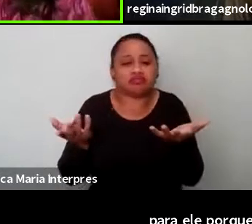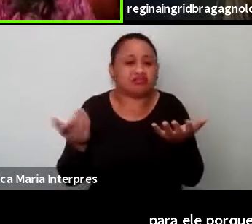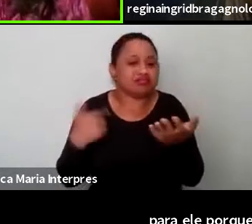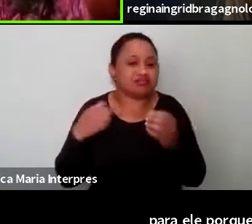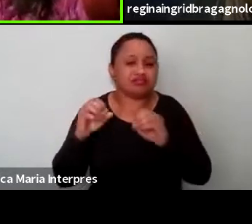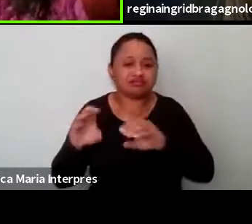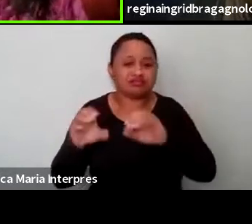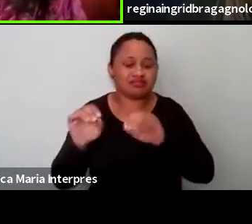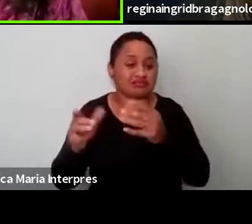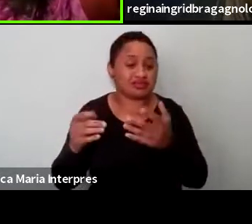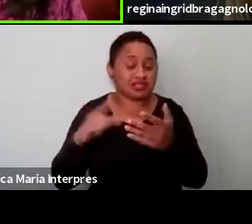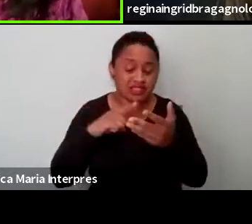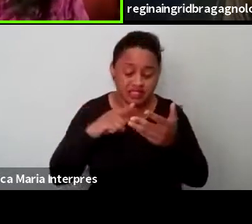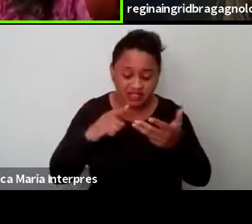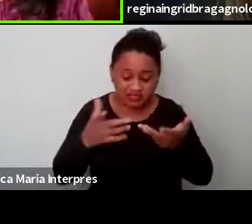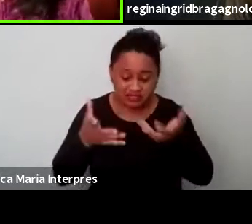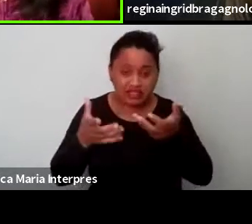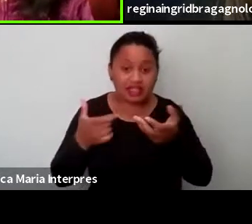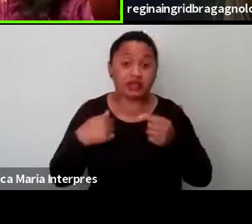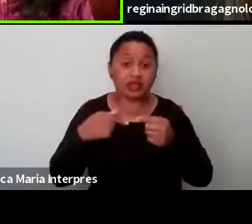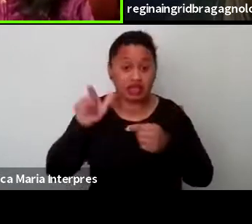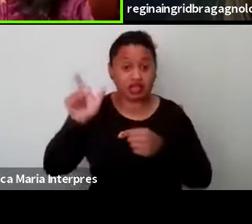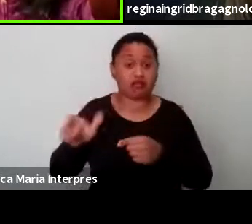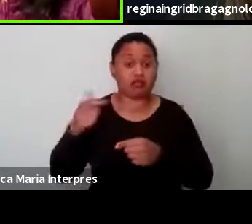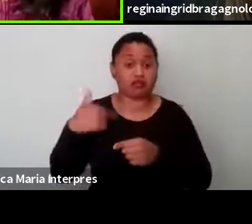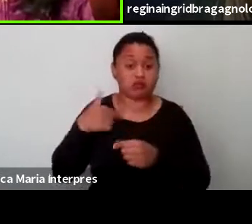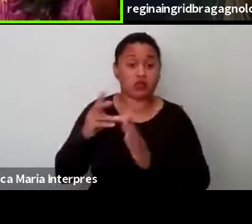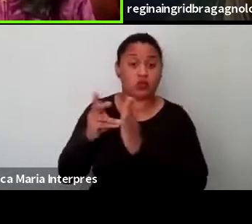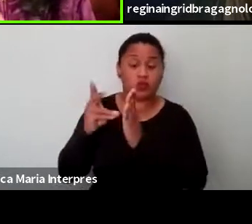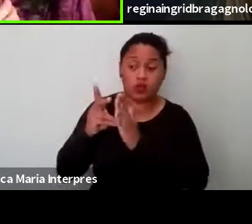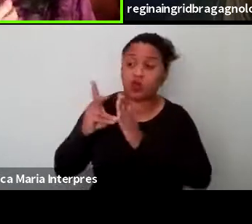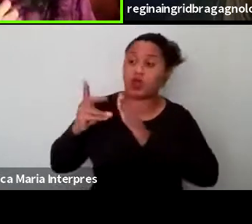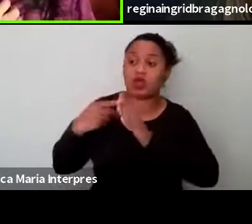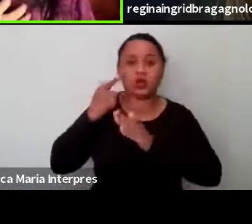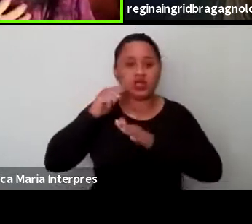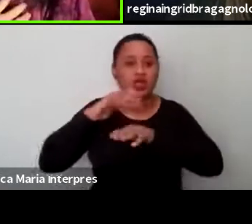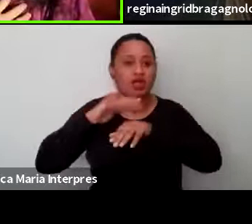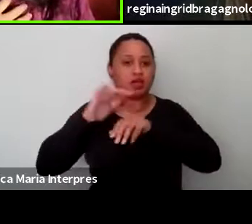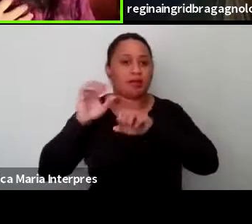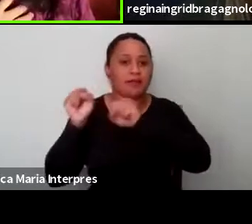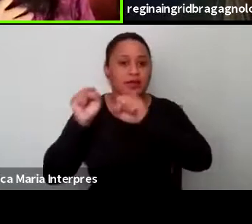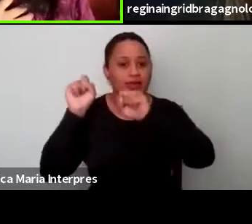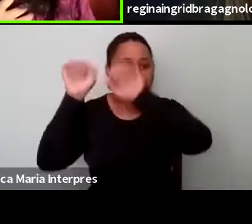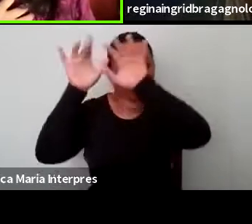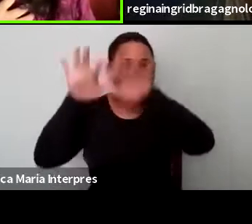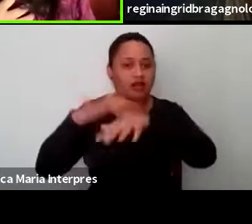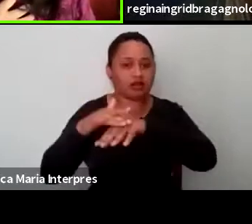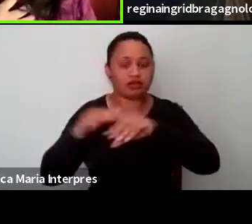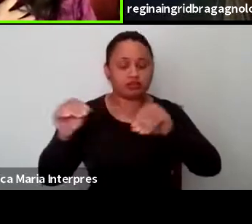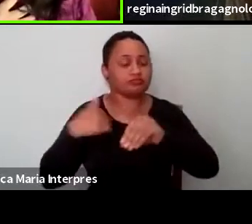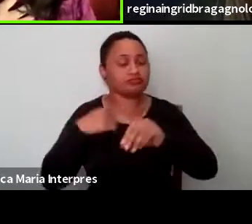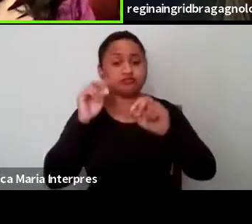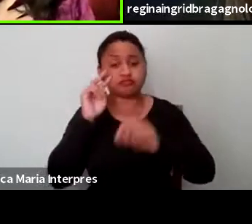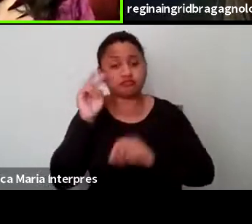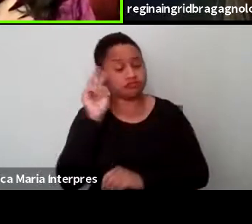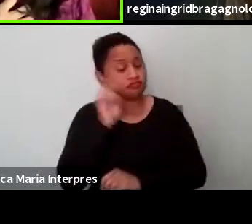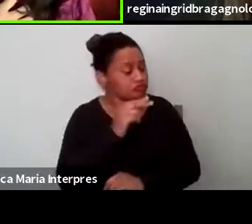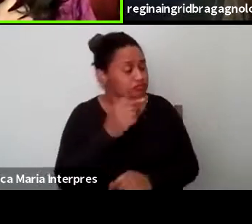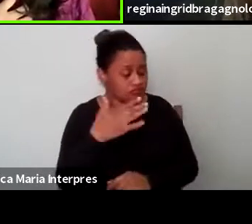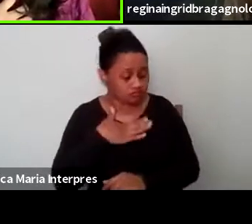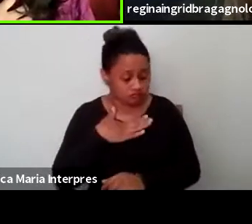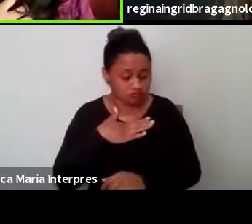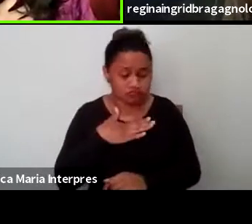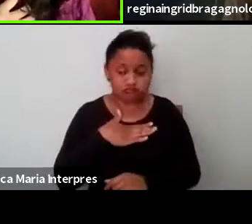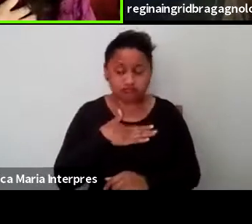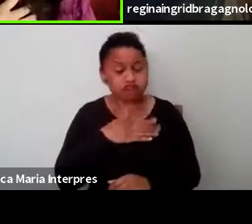que eles tinham essa coisa de que ele era um cacique, ele era um curandeiro e tal, e ele olhou para mim muito seriamente e disse,